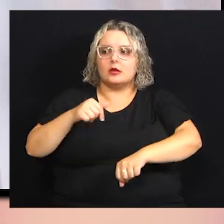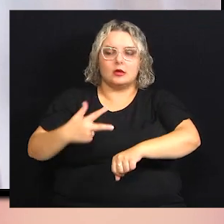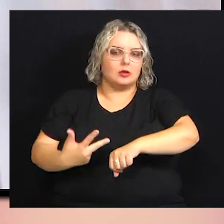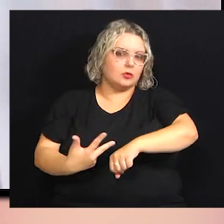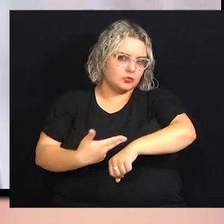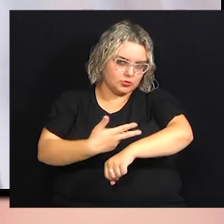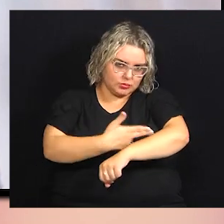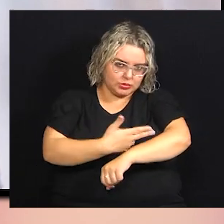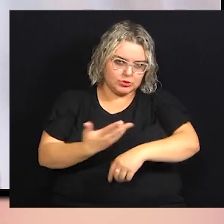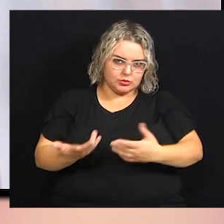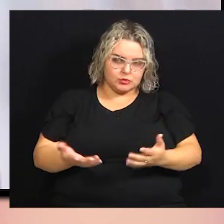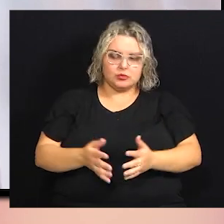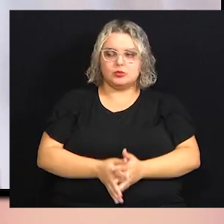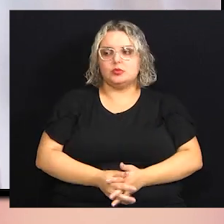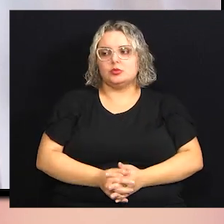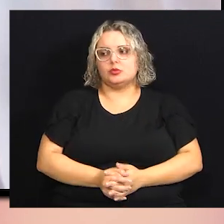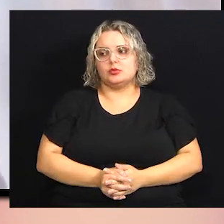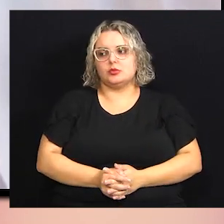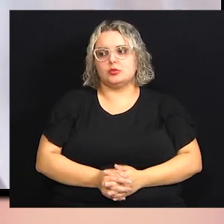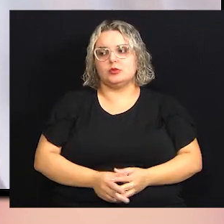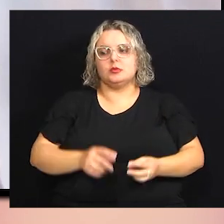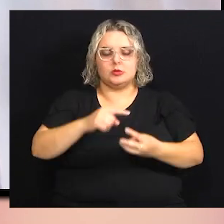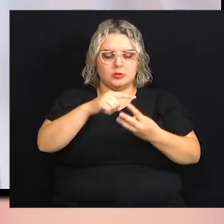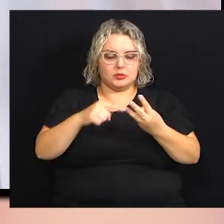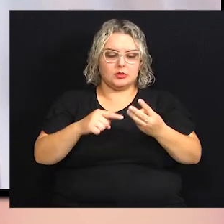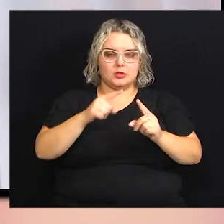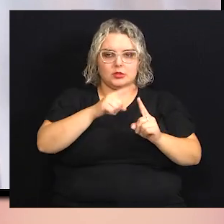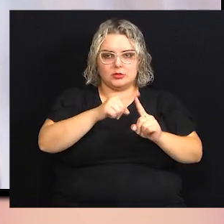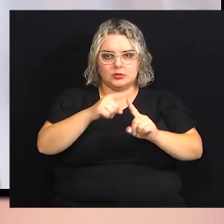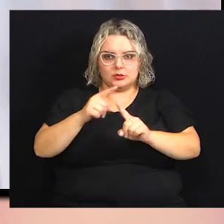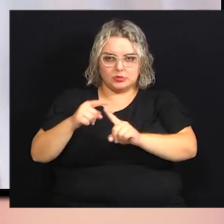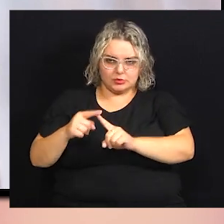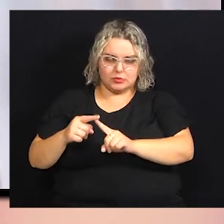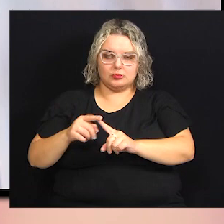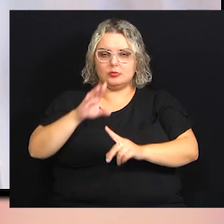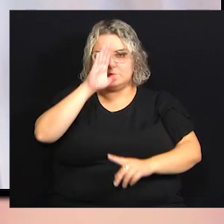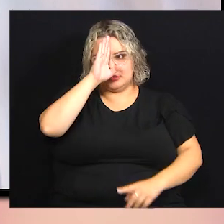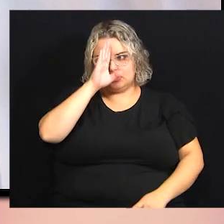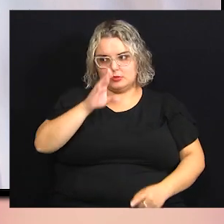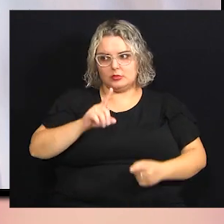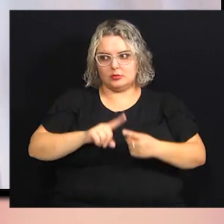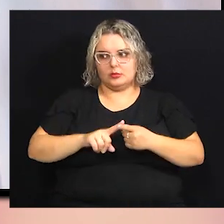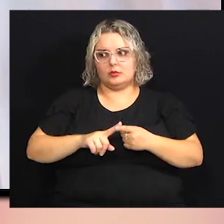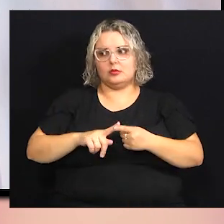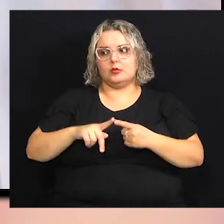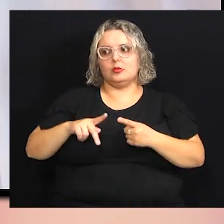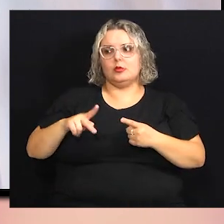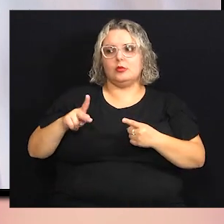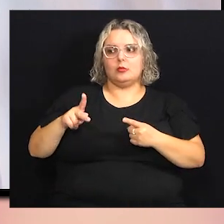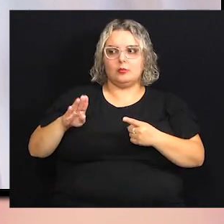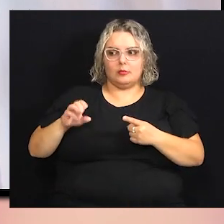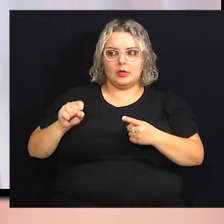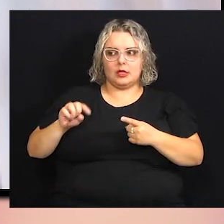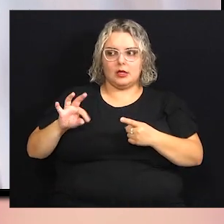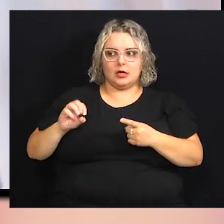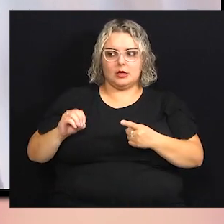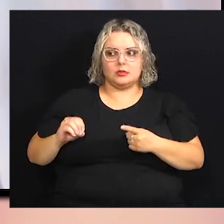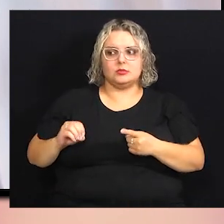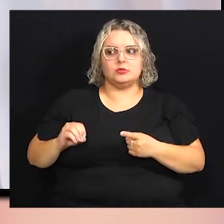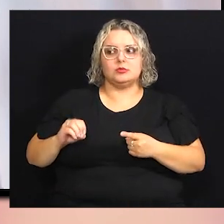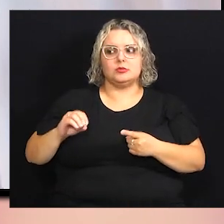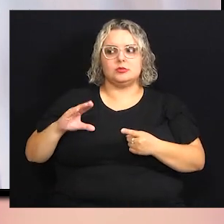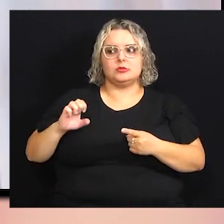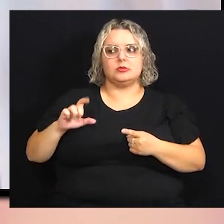o tratamento cirúrgico. Então, eu disse que a gente tem 3 tipos principais de câncer de pele: o basocelular, que é o